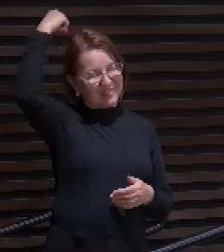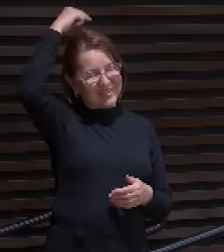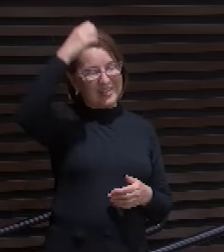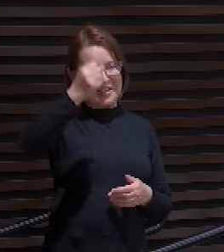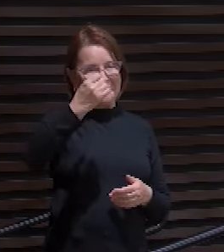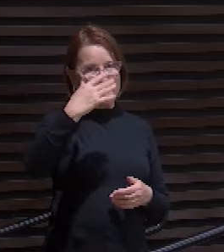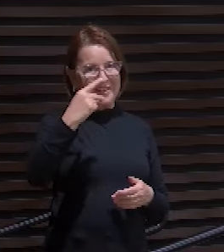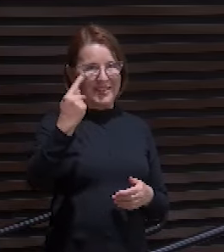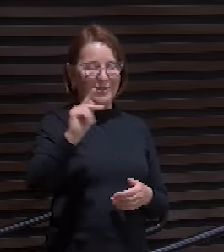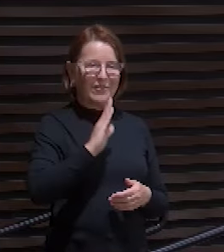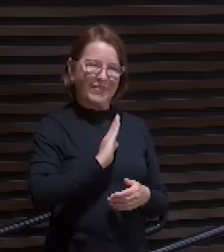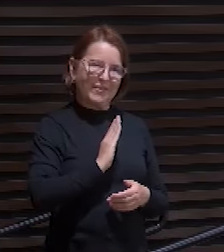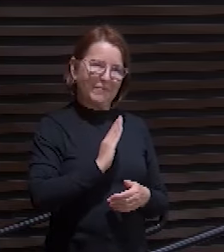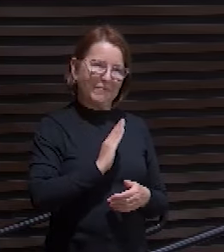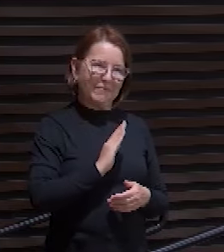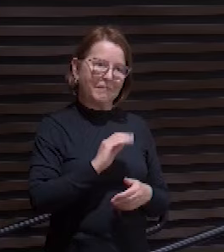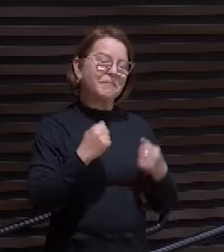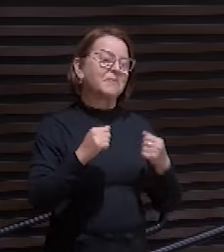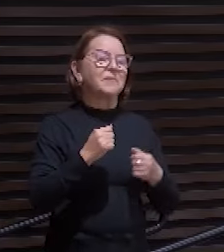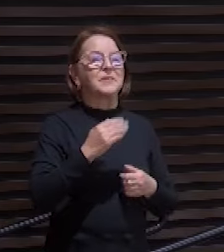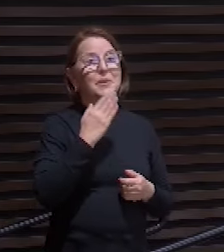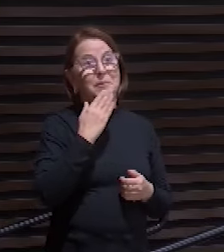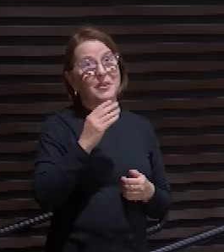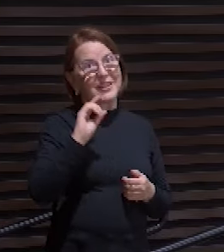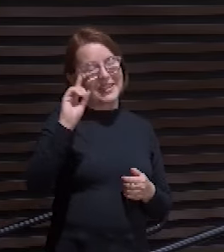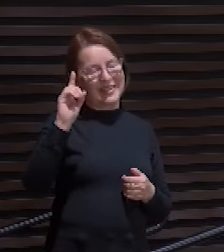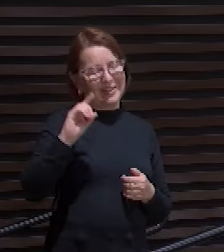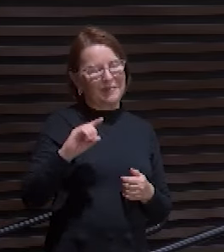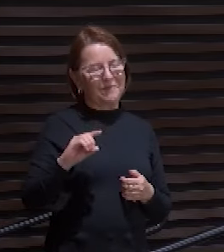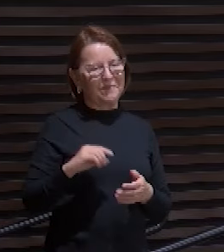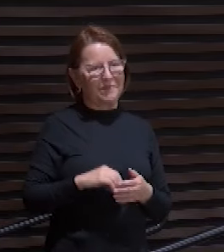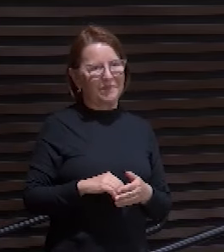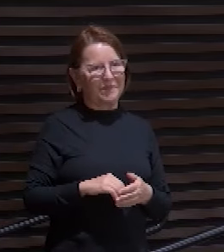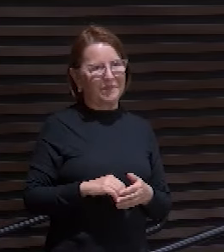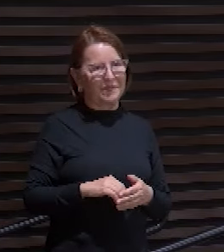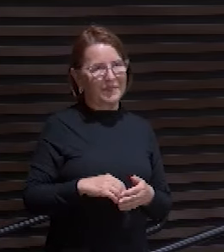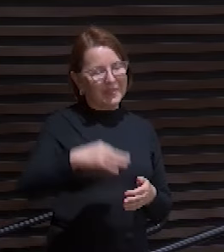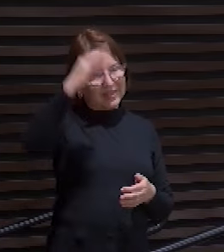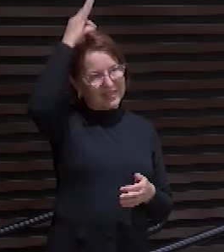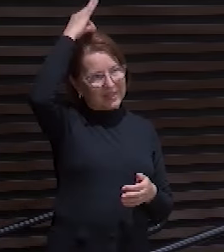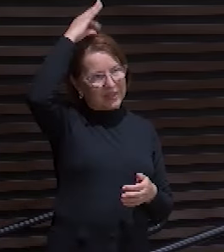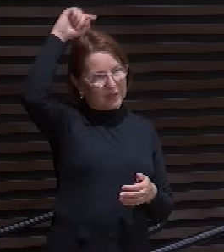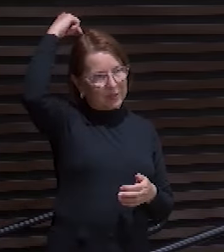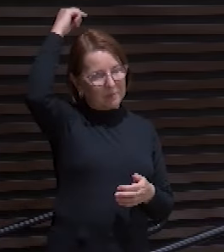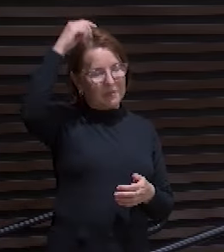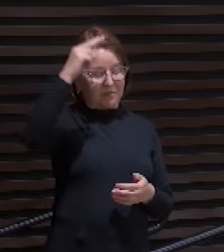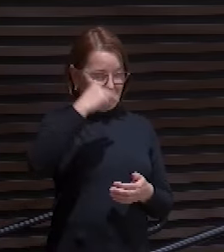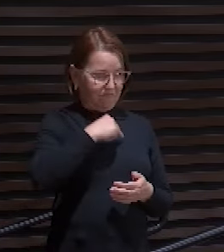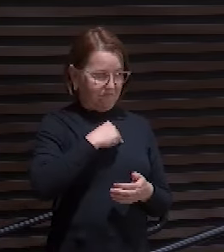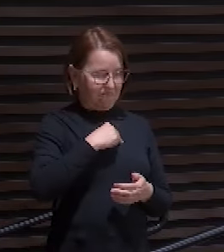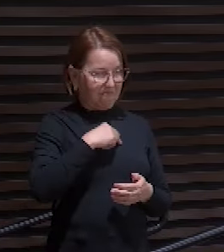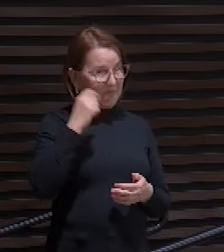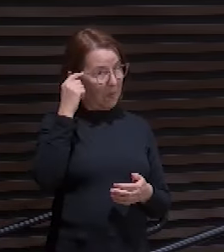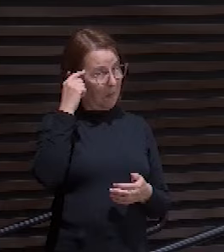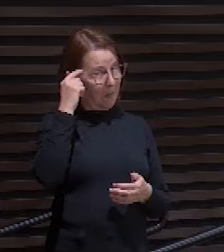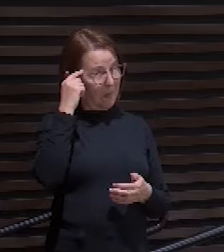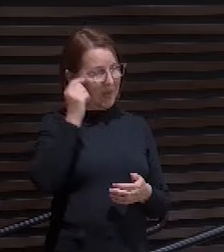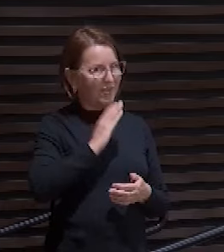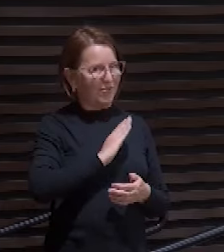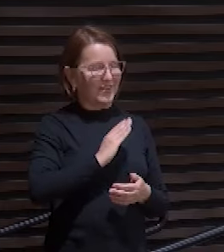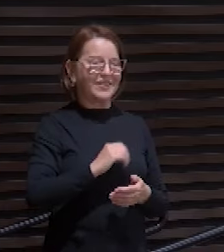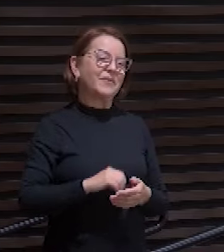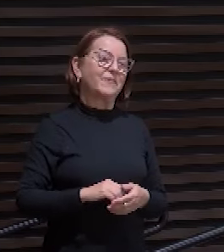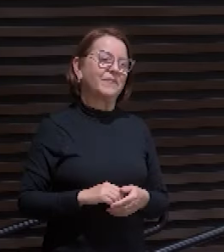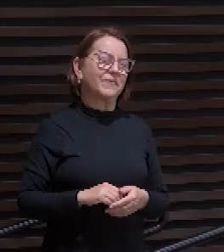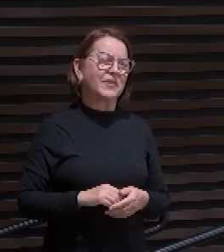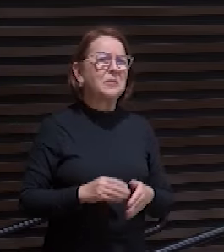Você precisa pedir o Espírito Santo, ele que sonda mente e coração. Espírito, sonda aqui,